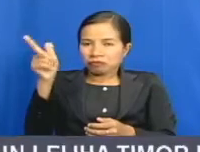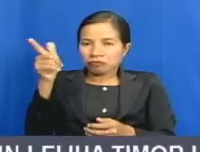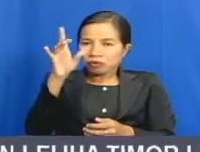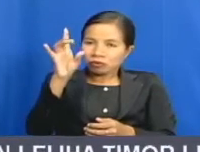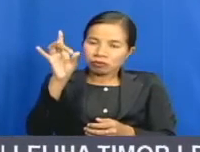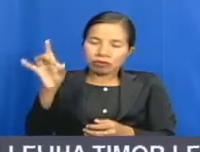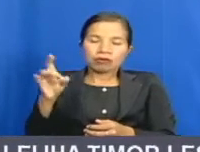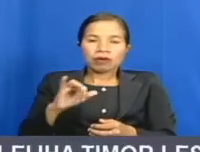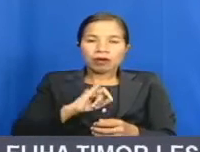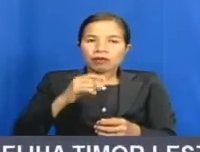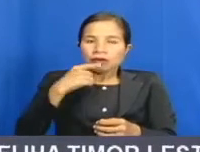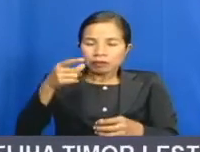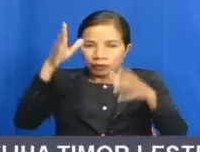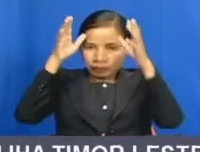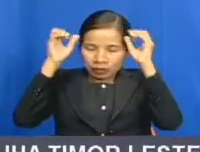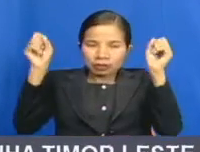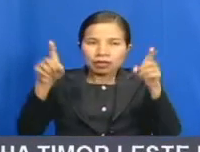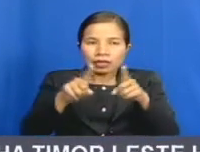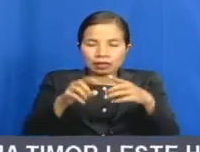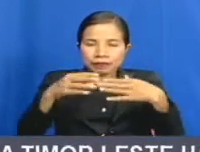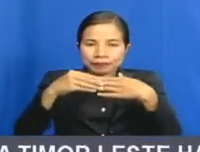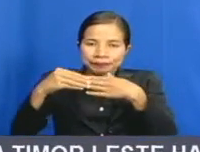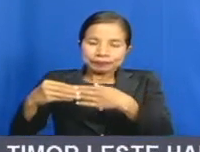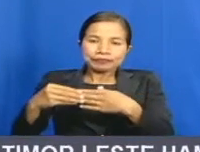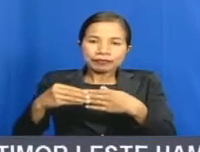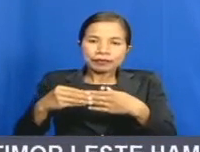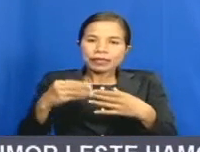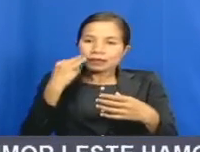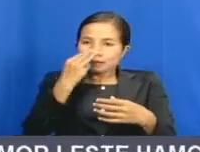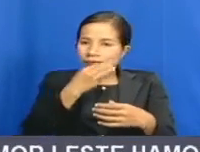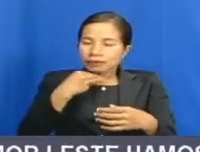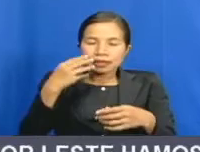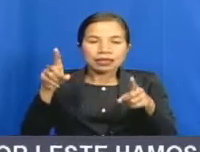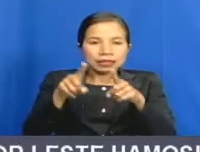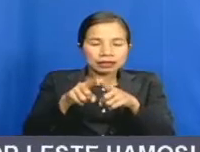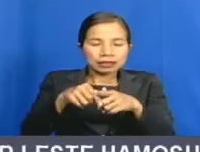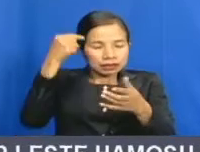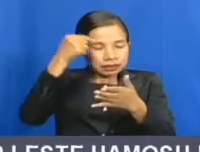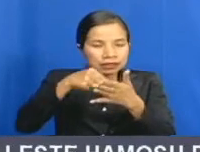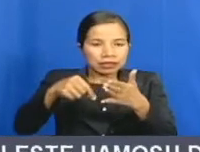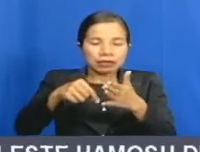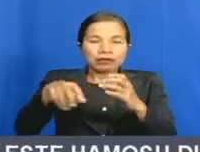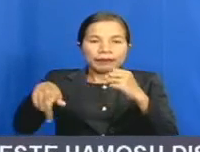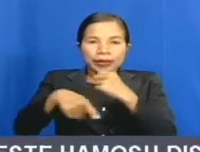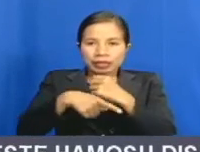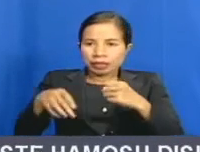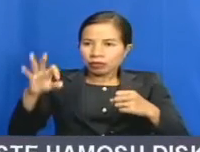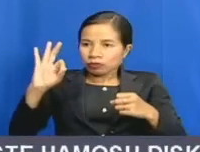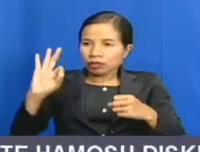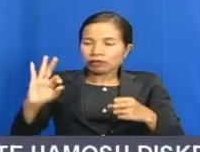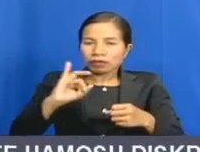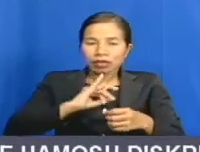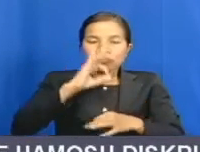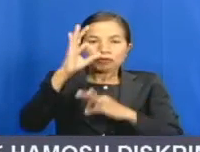2027, 28. Eu até presidente, a nessa mosba líder, a nessa mamari, no secretário-geral partido de Nia, ao dia em Cataca, tinha